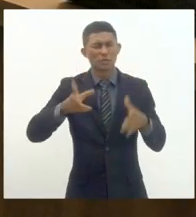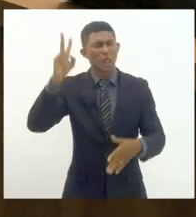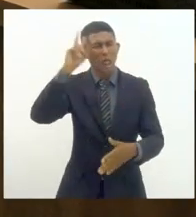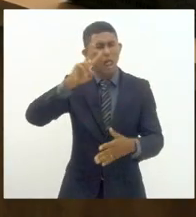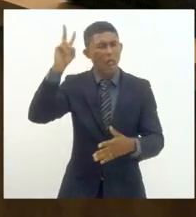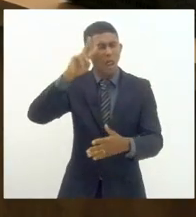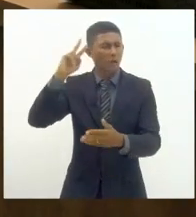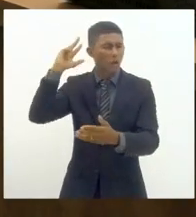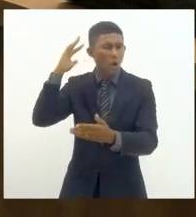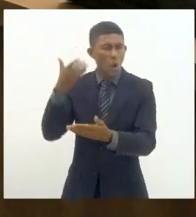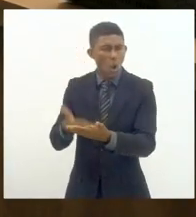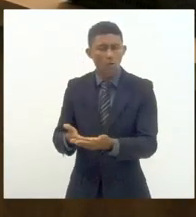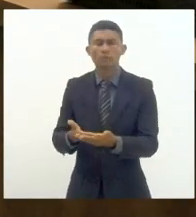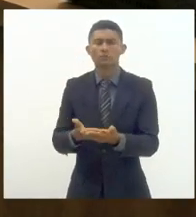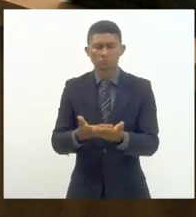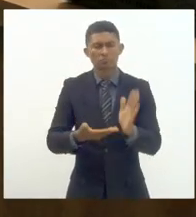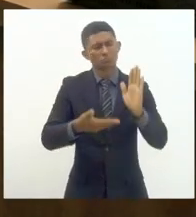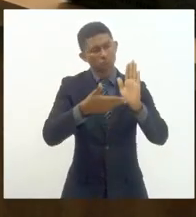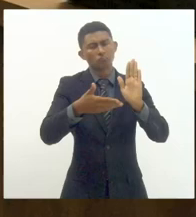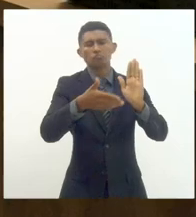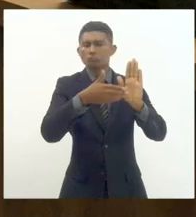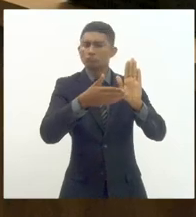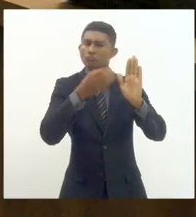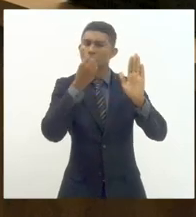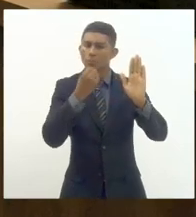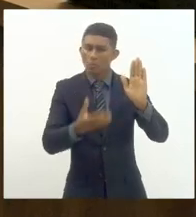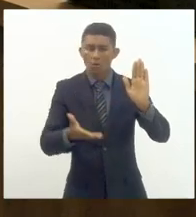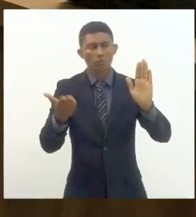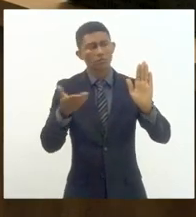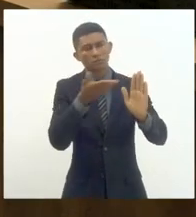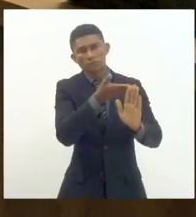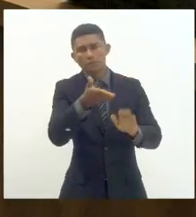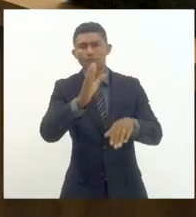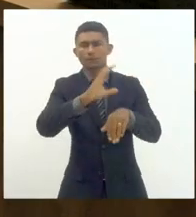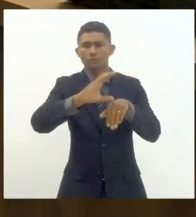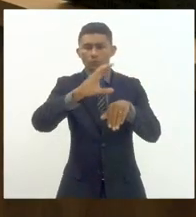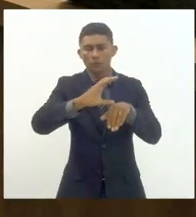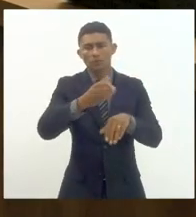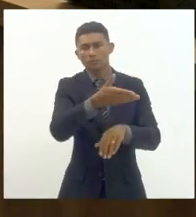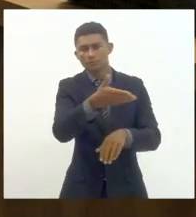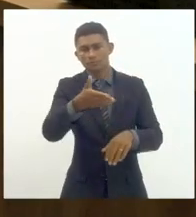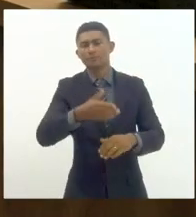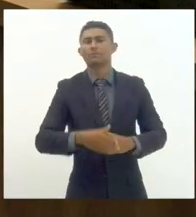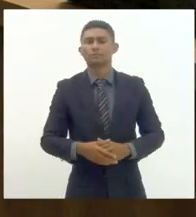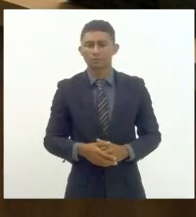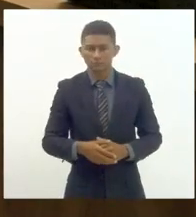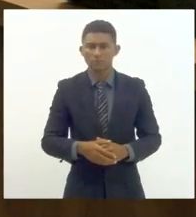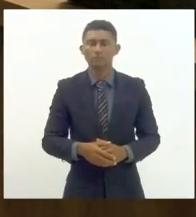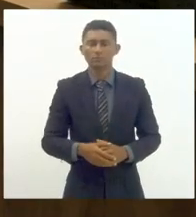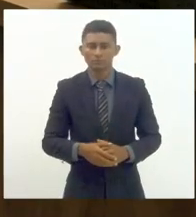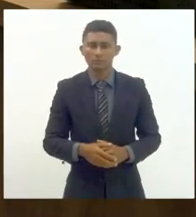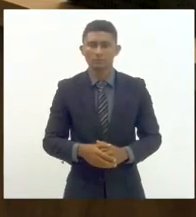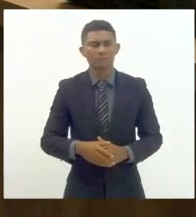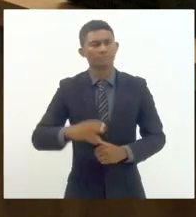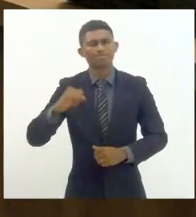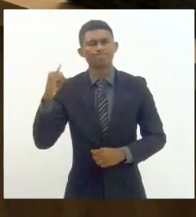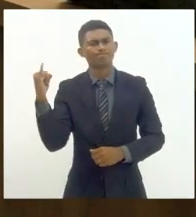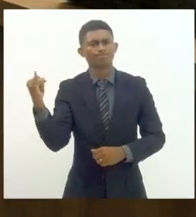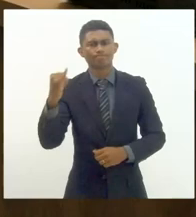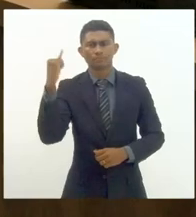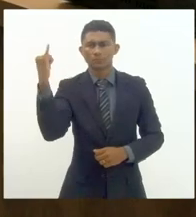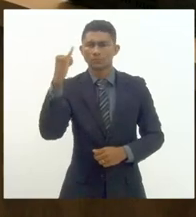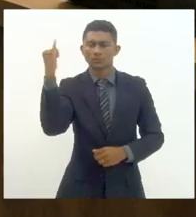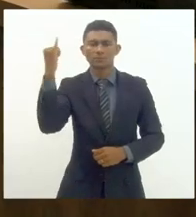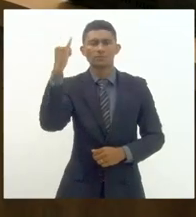é meritória, isso que os referidos cursos possuem, suposto que os referidos cursos possuem relevante